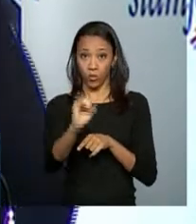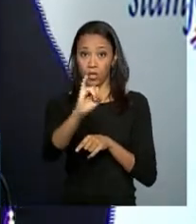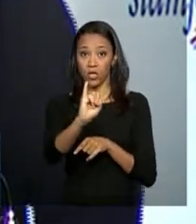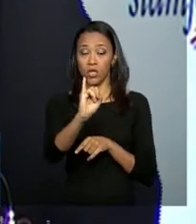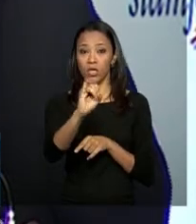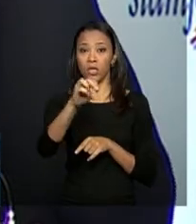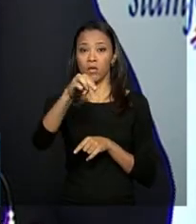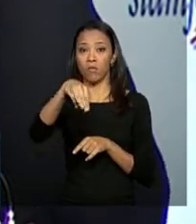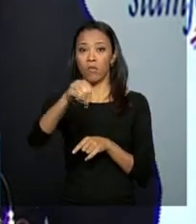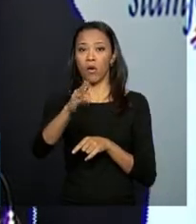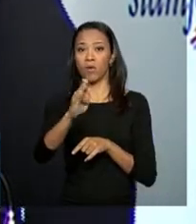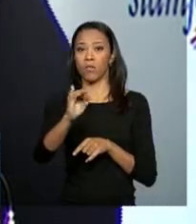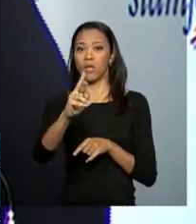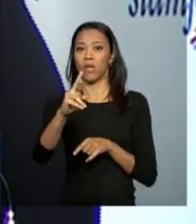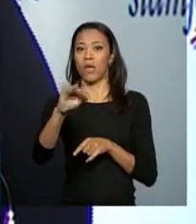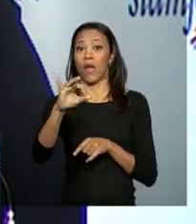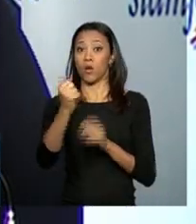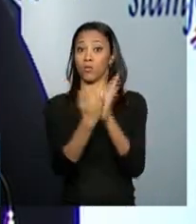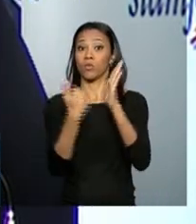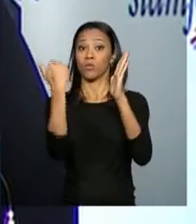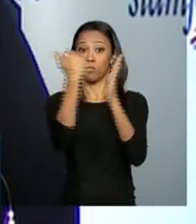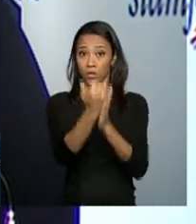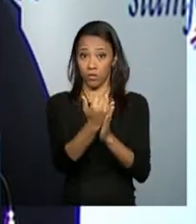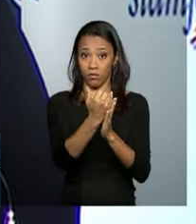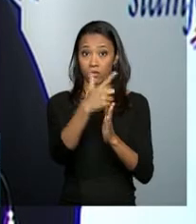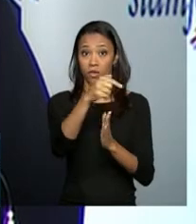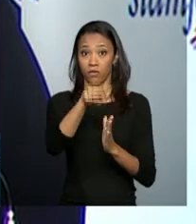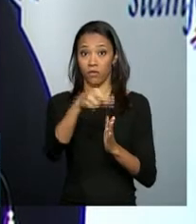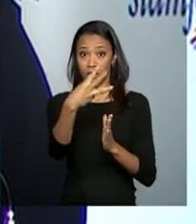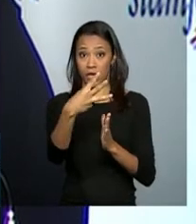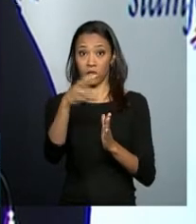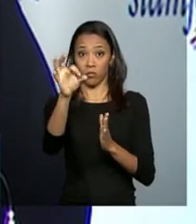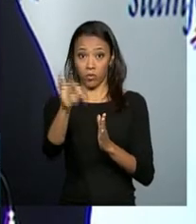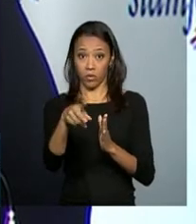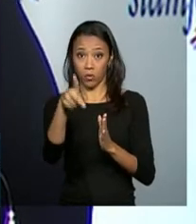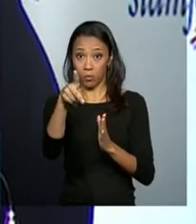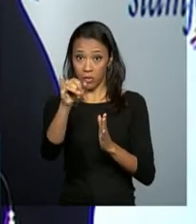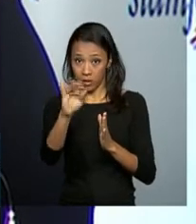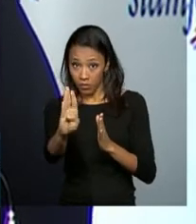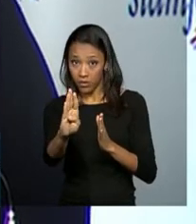de 3,7% do PIB, o equivalente a 138